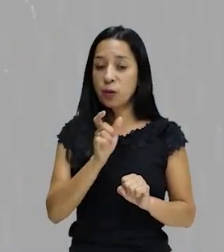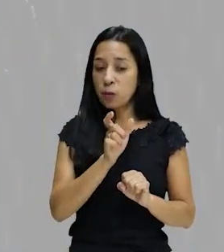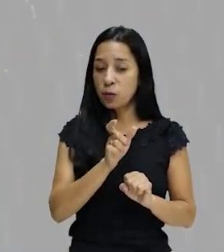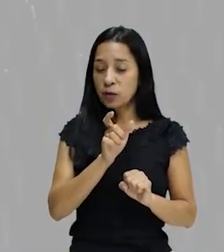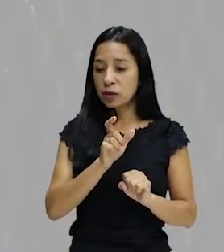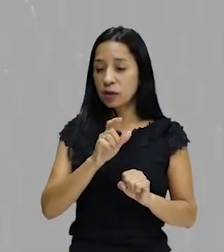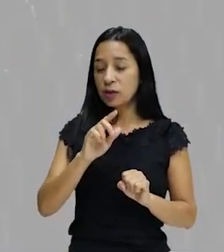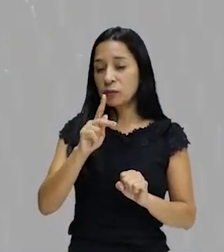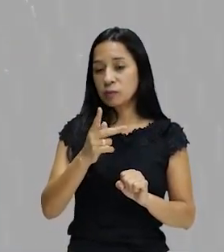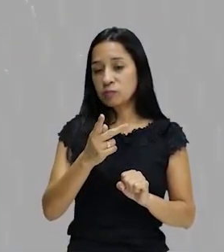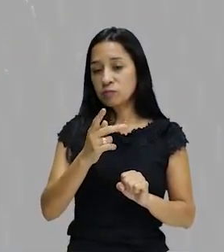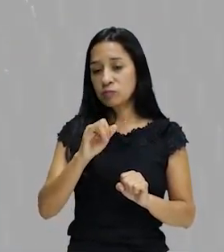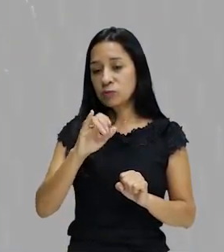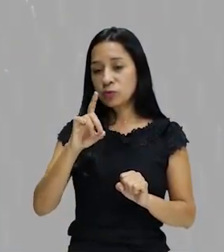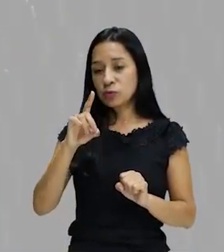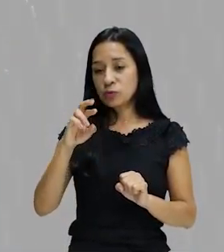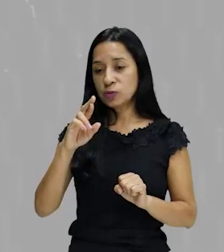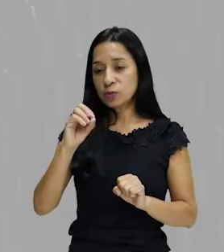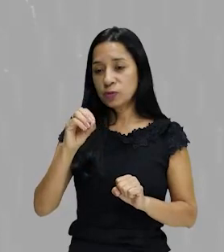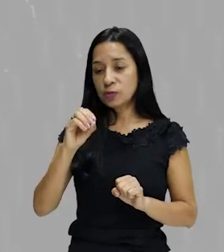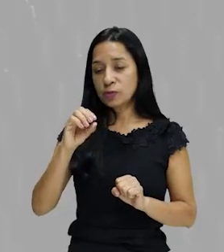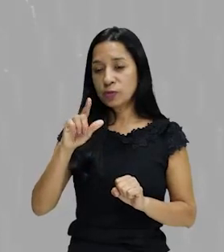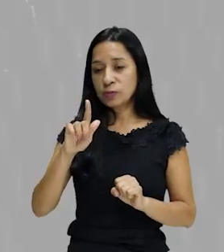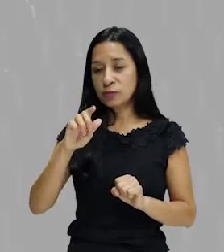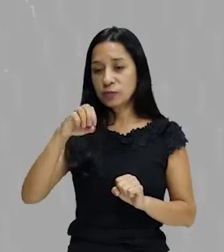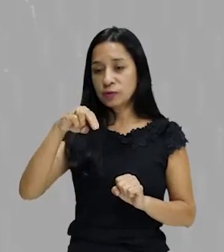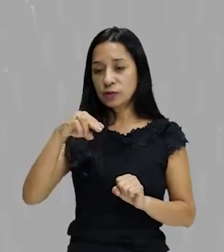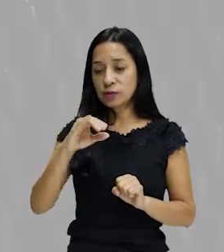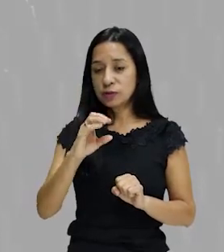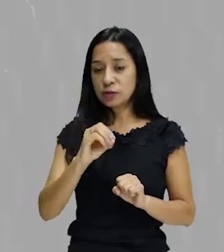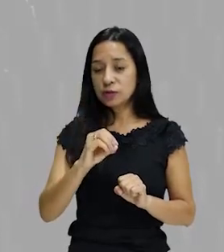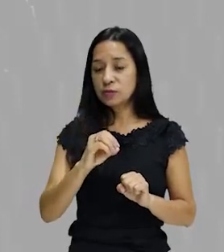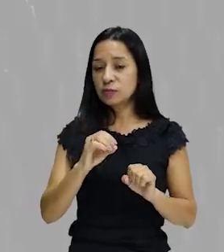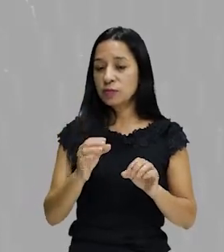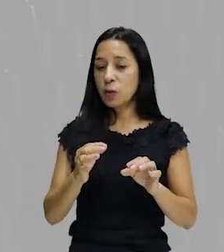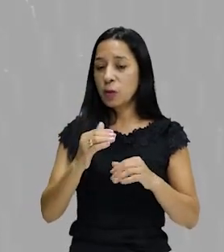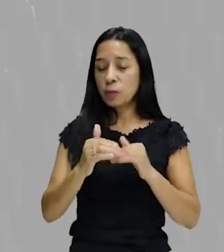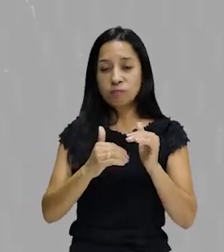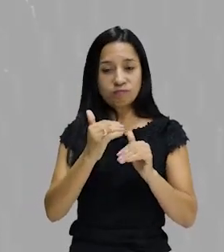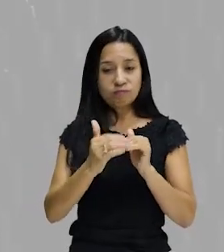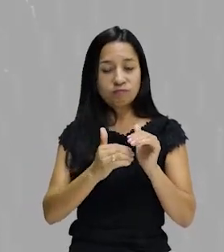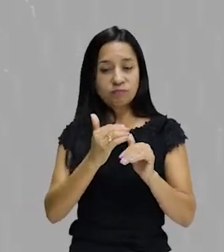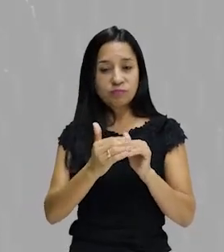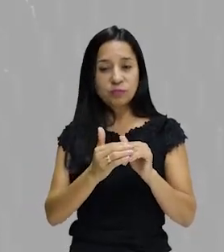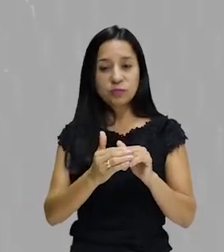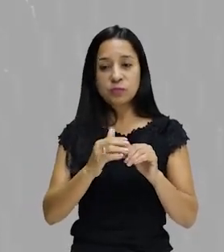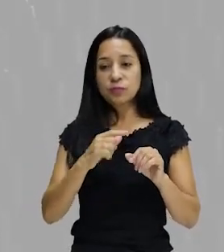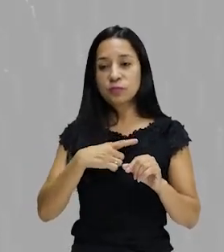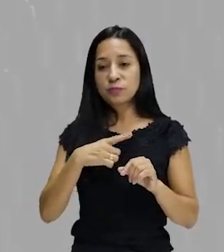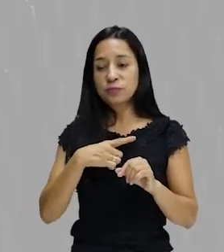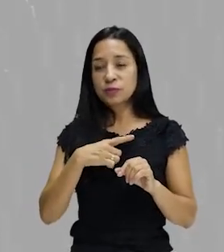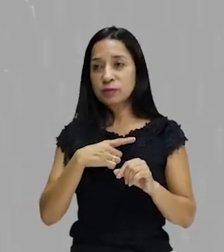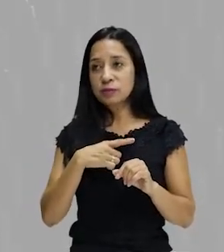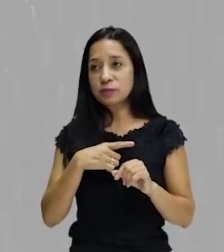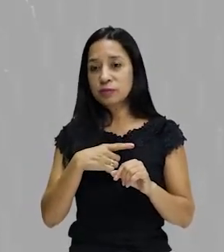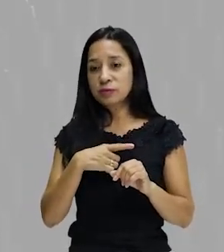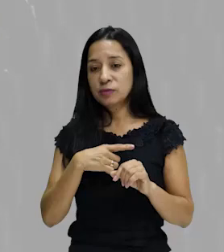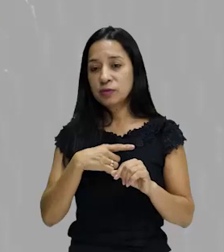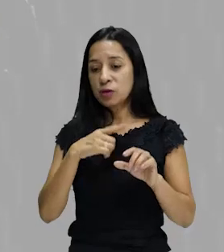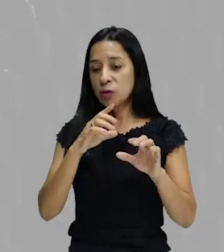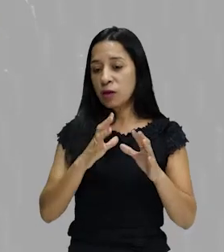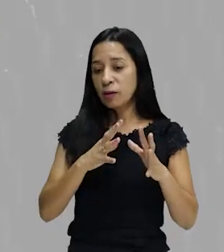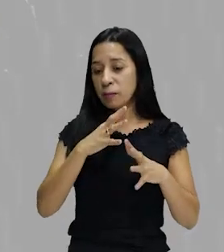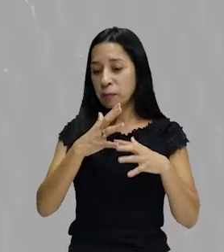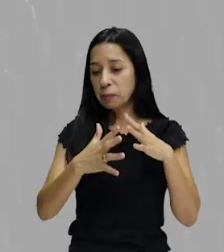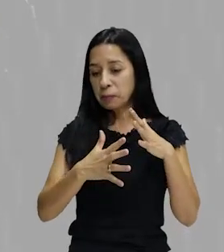o hidrogênio, né? O hidrogênio ele faz parte lá de todo o processo. Nós temos a passagem aí, né, dos